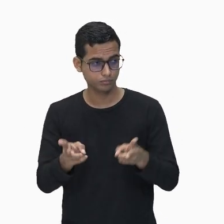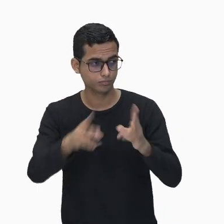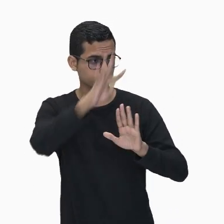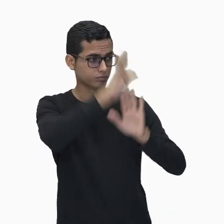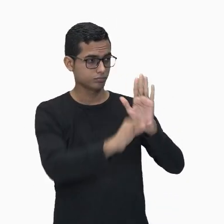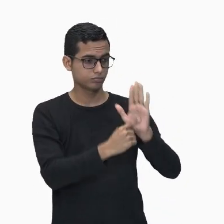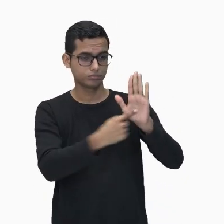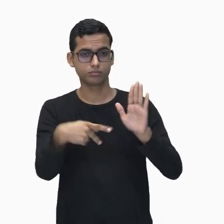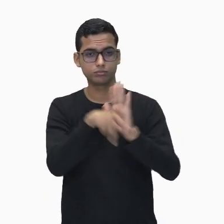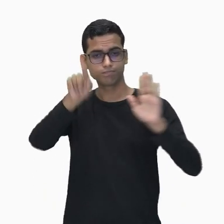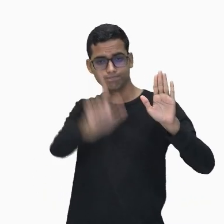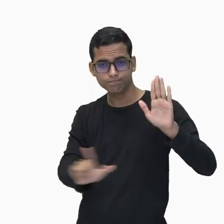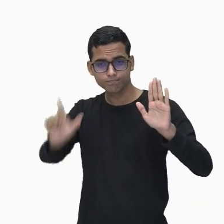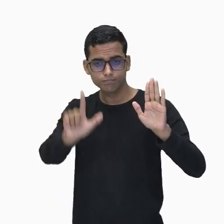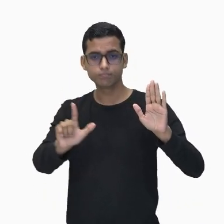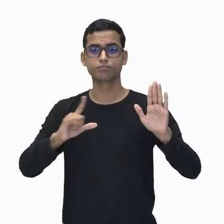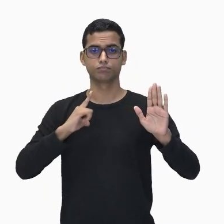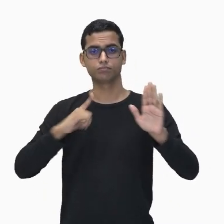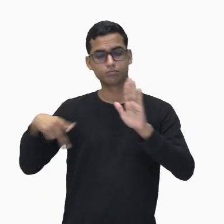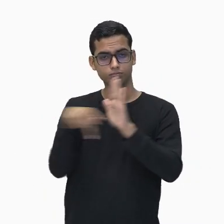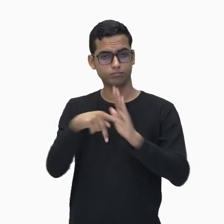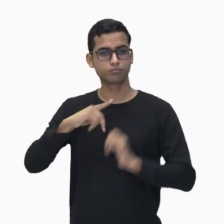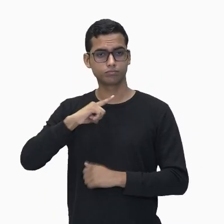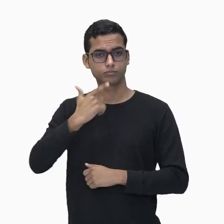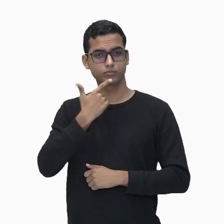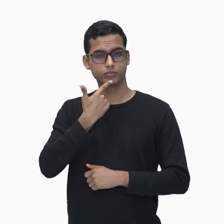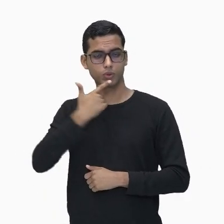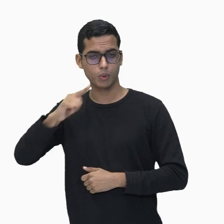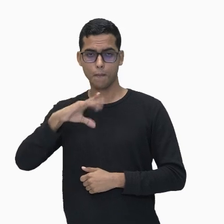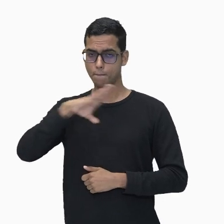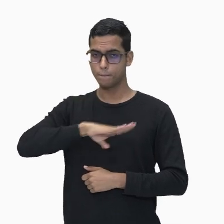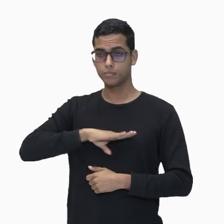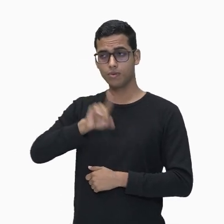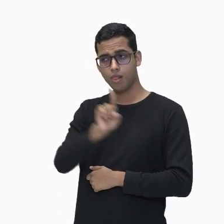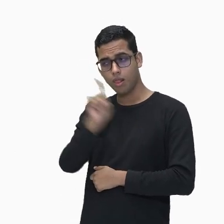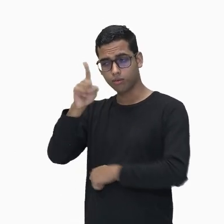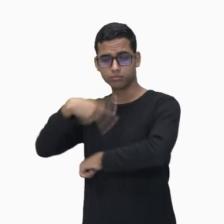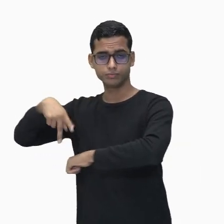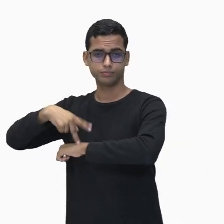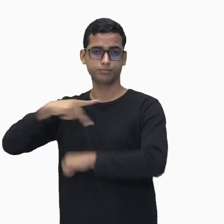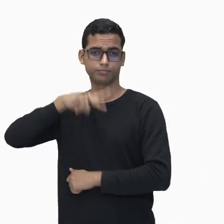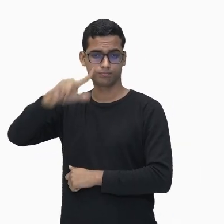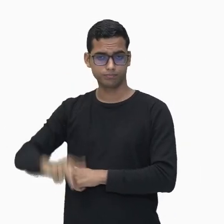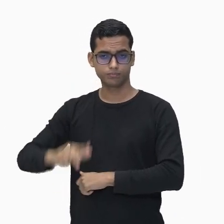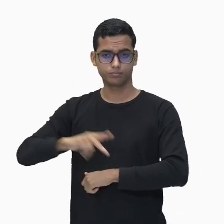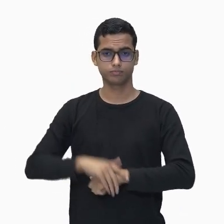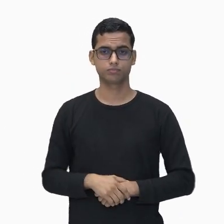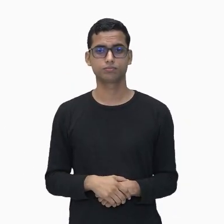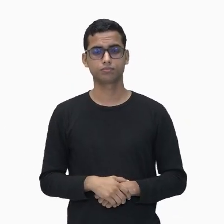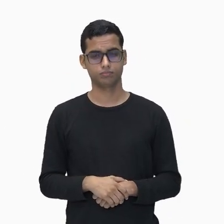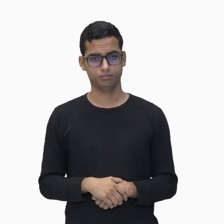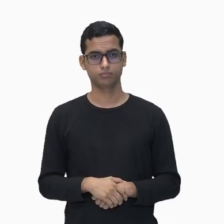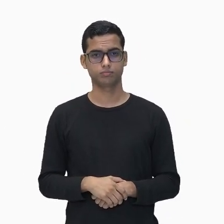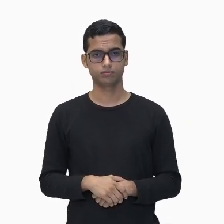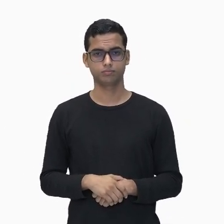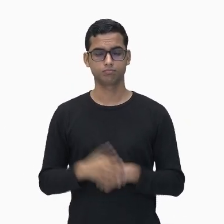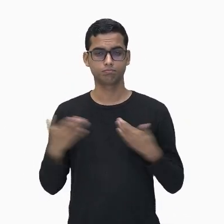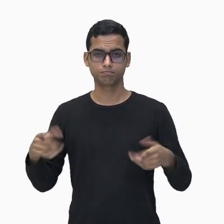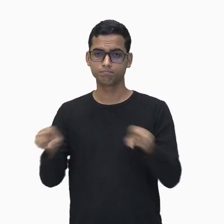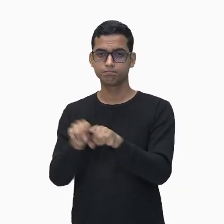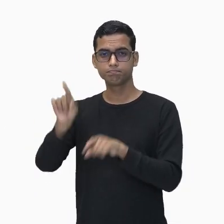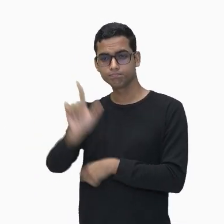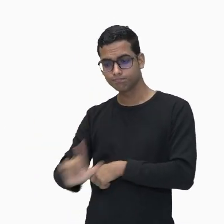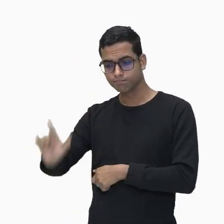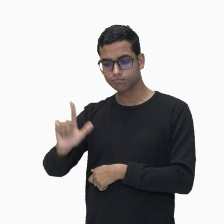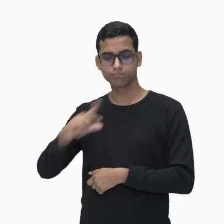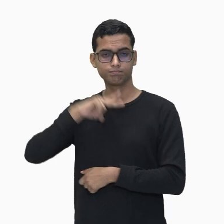da literatura de língua portuguesa lá de Portugal, né? Então, quando a gente fala em literatura portuguesa, é nesse sentido,